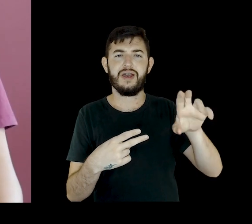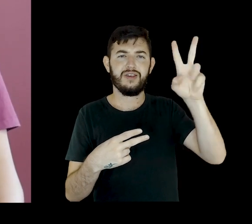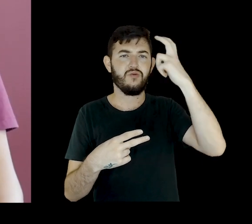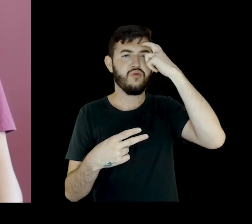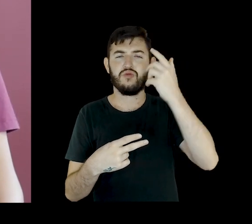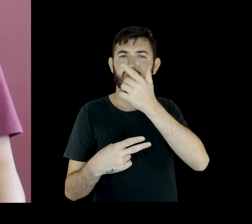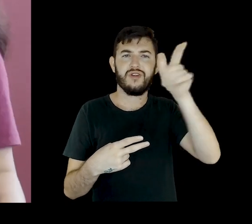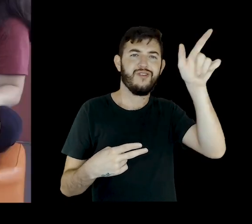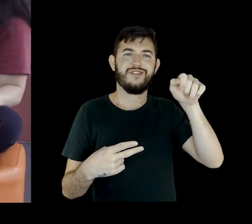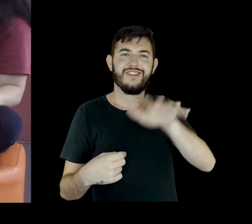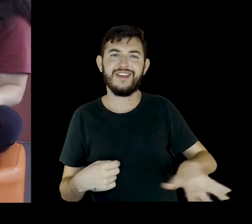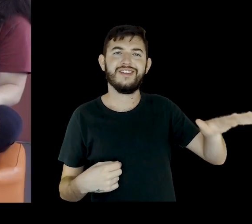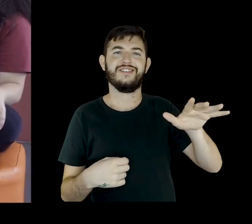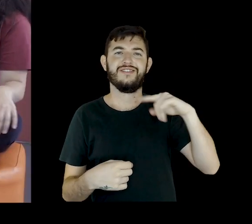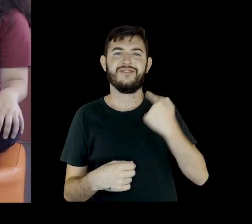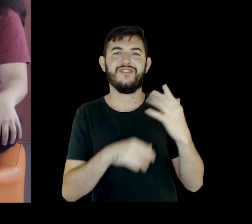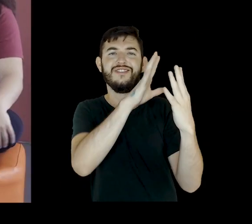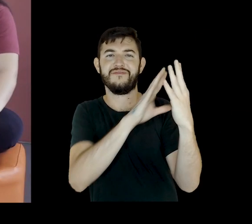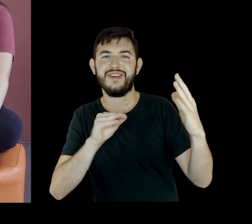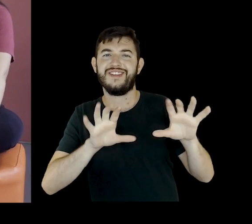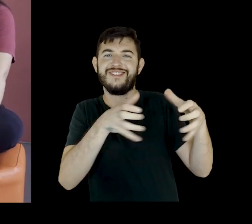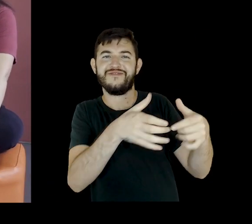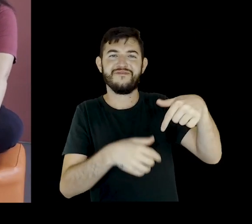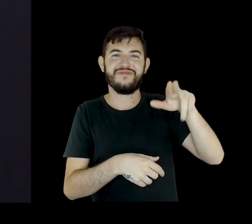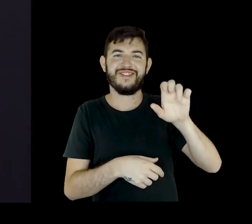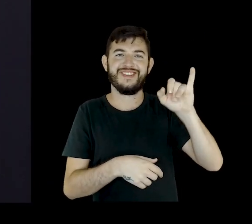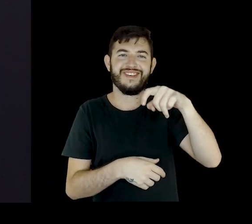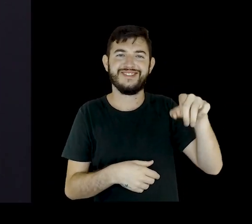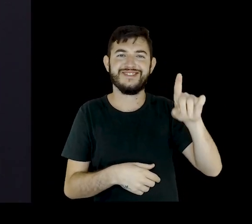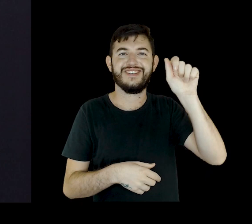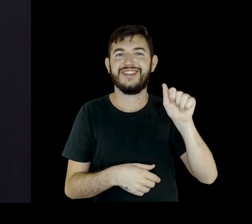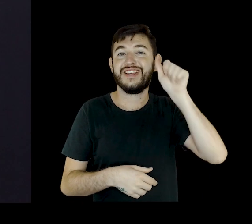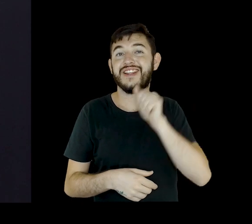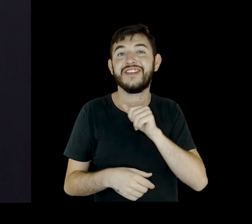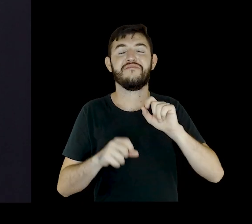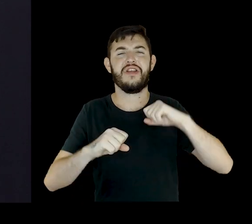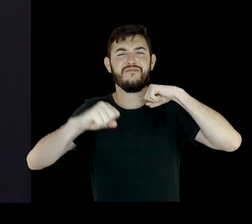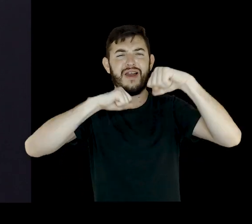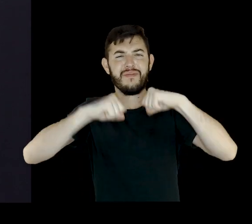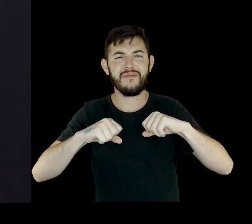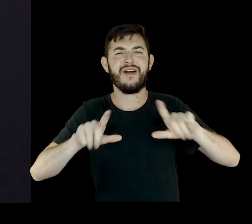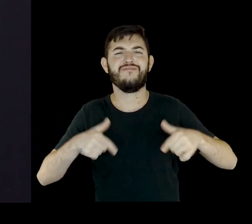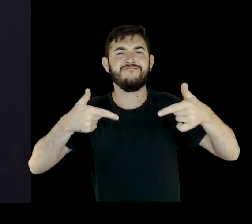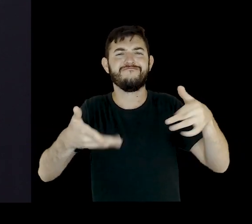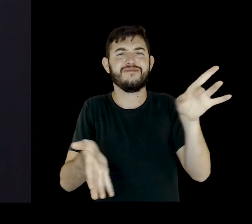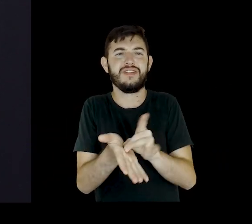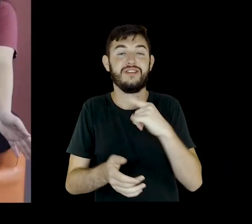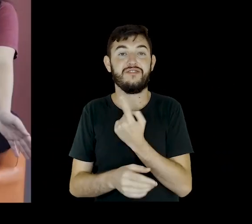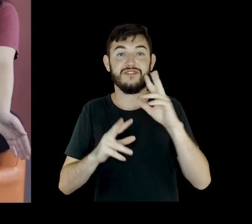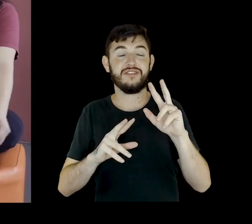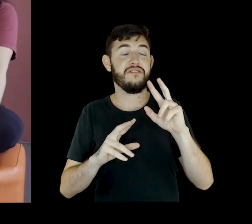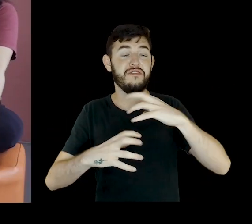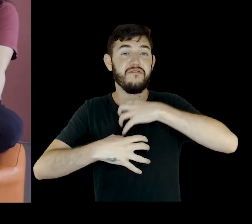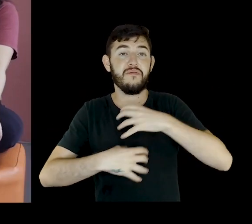se inspira nesses nossos queixadas antigos e nas mulheres queixadas também que tanto lutaram. E aí a nossa